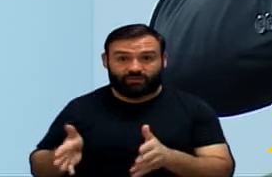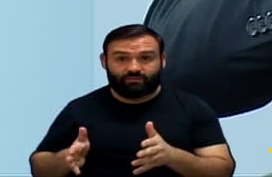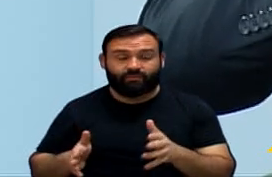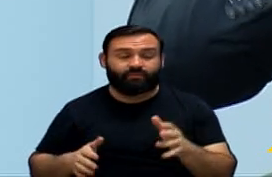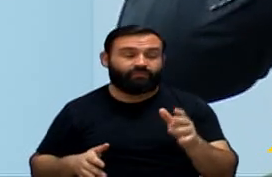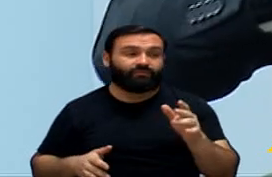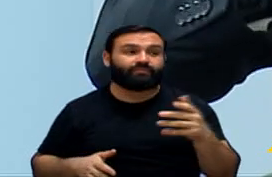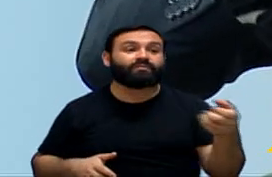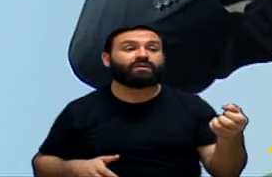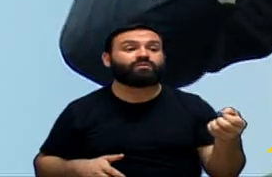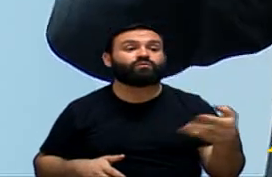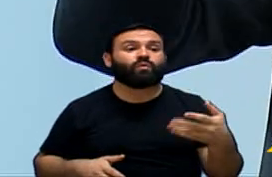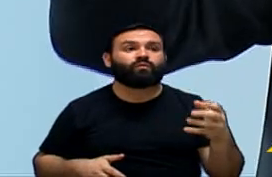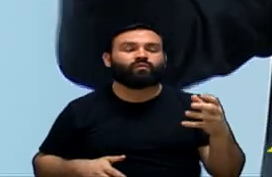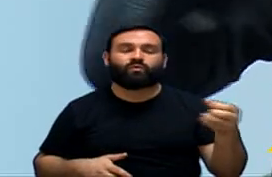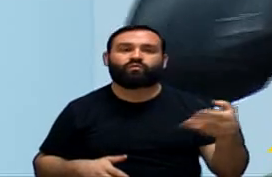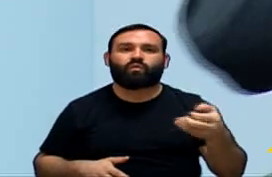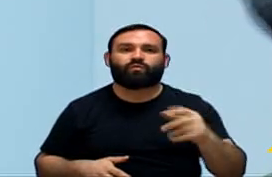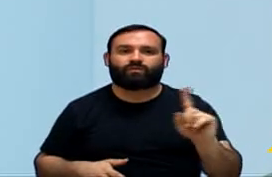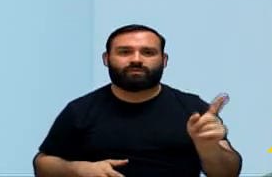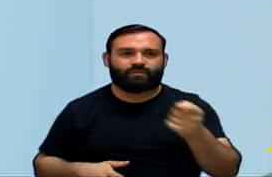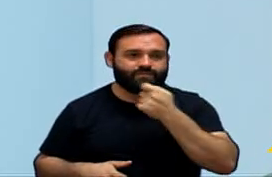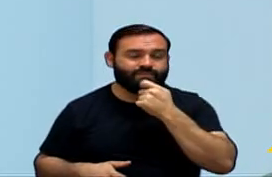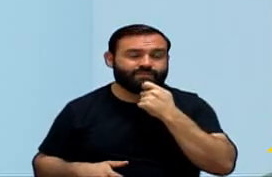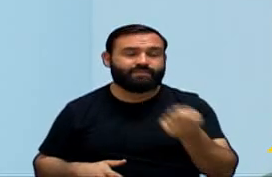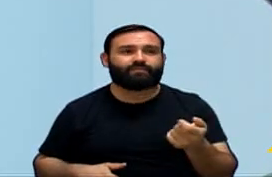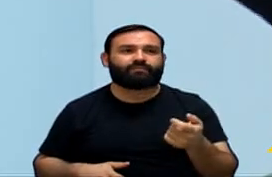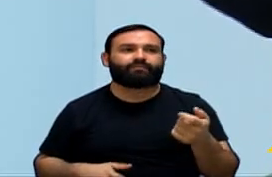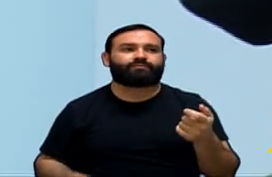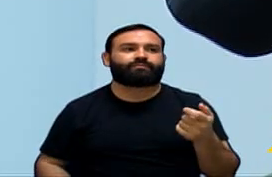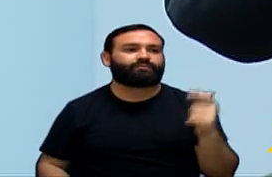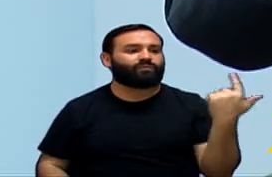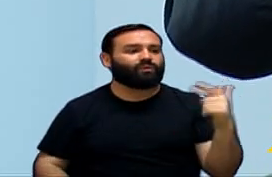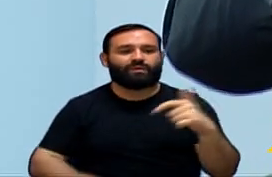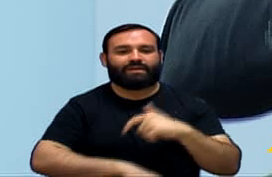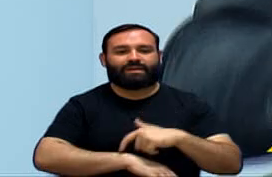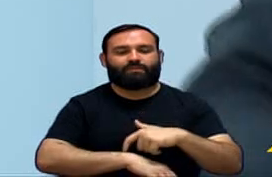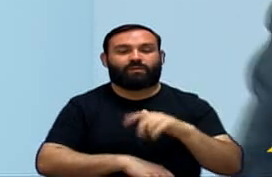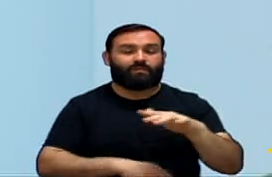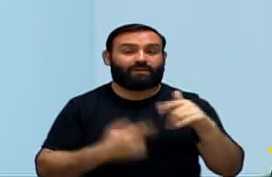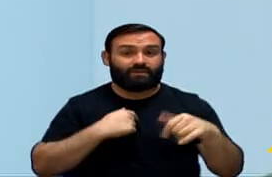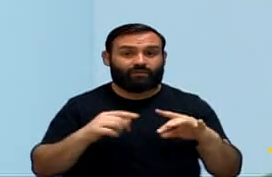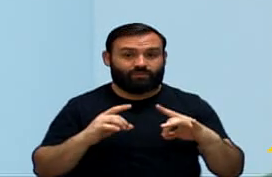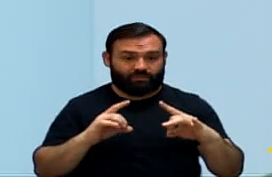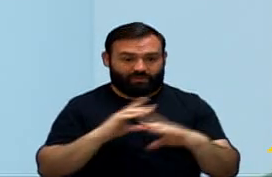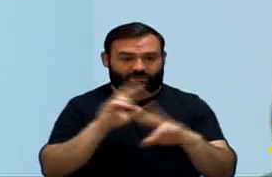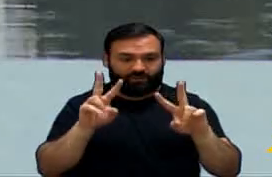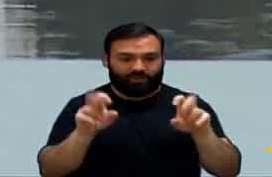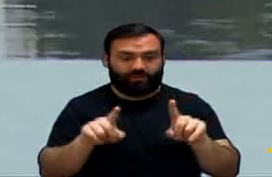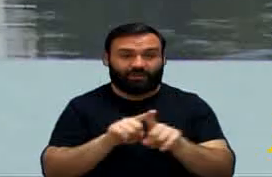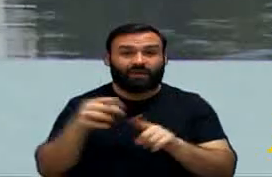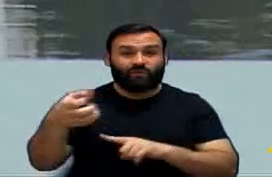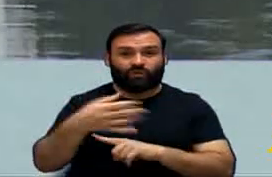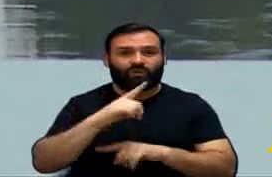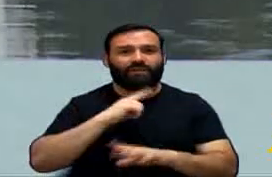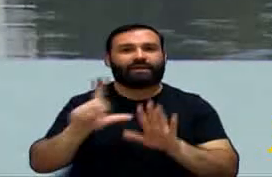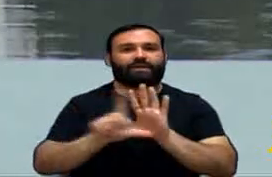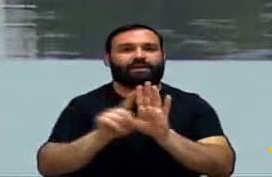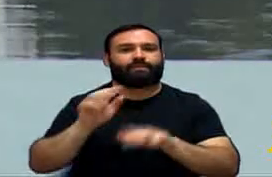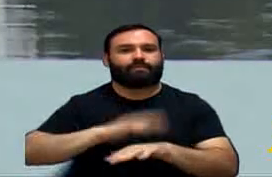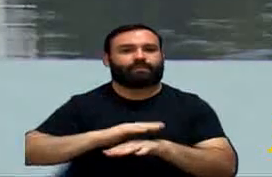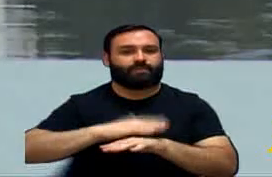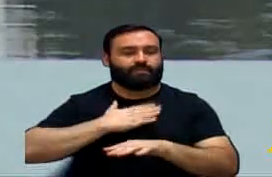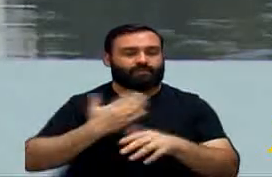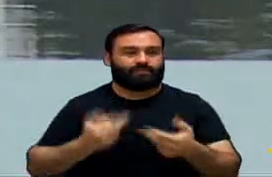não não não para colocação de novas lâp pode ficar com novas lâmpadas não tem mais mas só para concluir para novas lâmpadas tem uma lei de minha autoria que foi